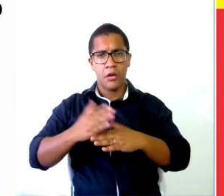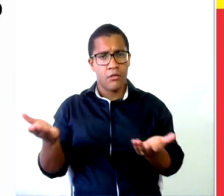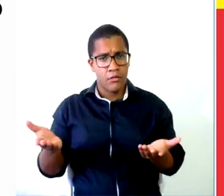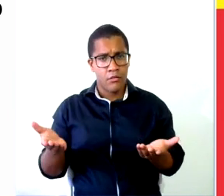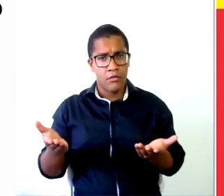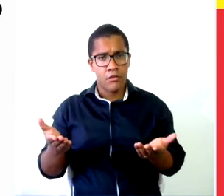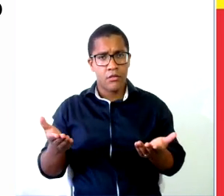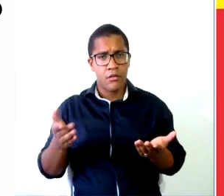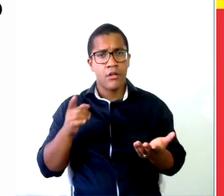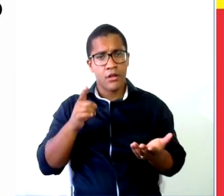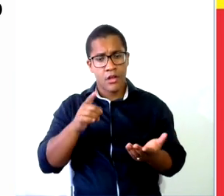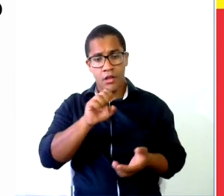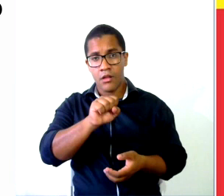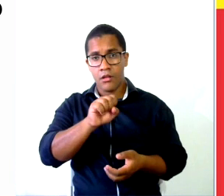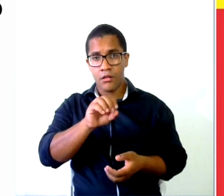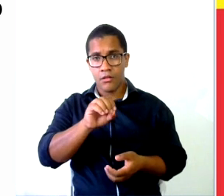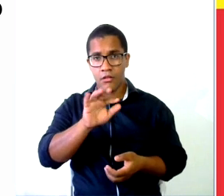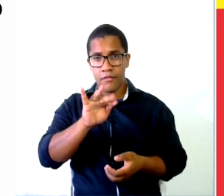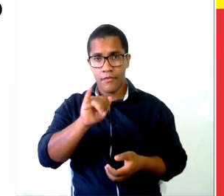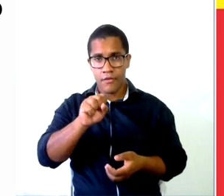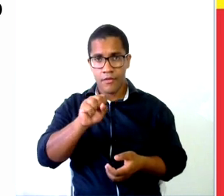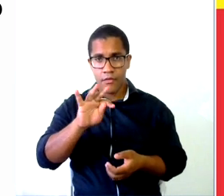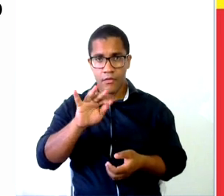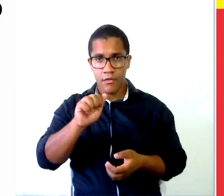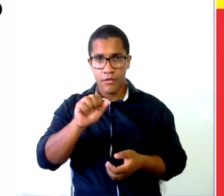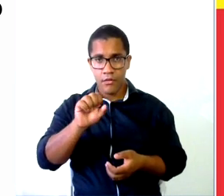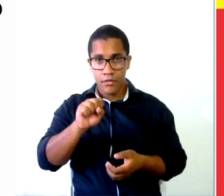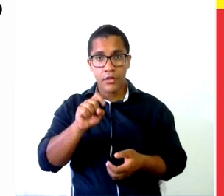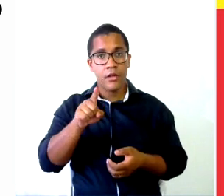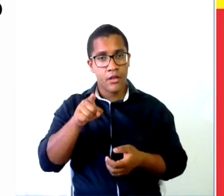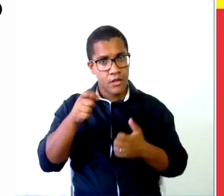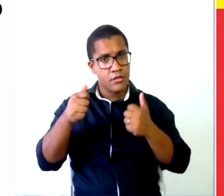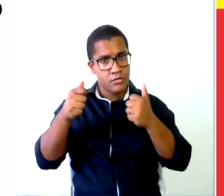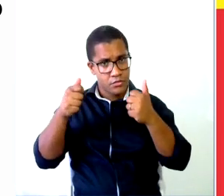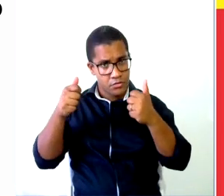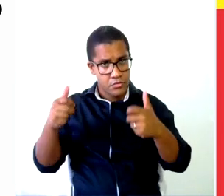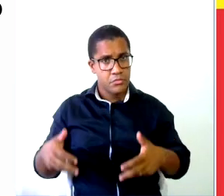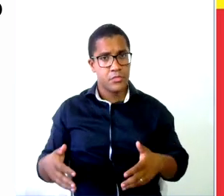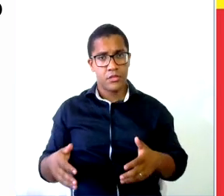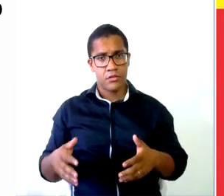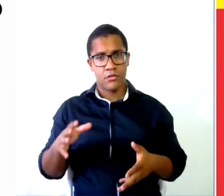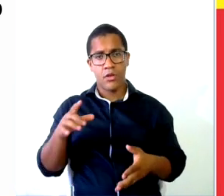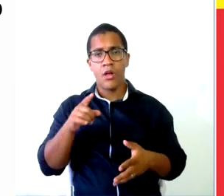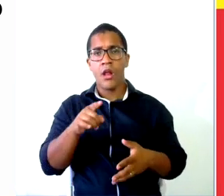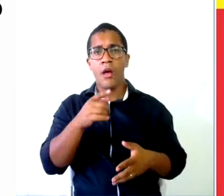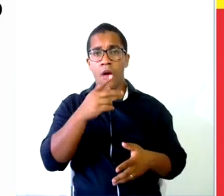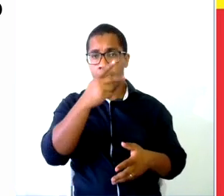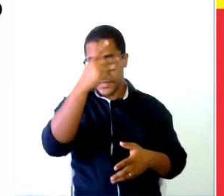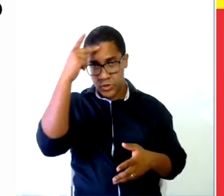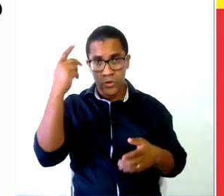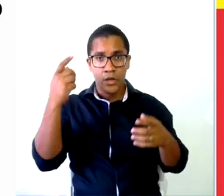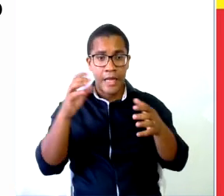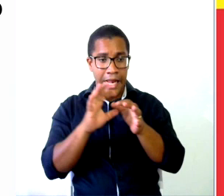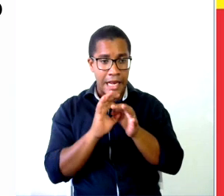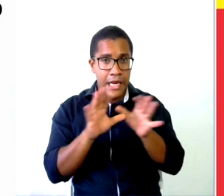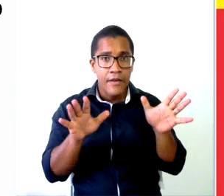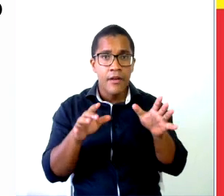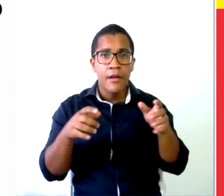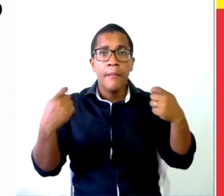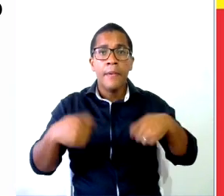Isto falavam os sofistas. O homem, para ser livre, deveria ser dono de si